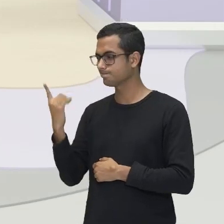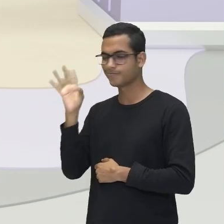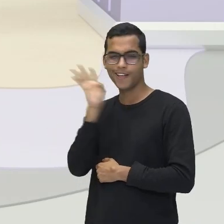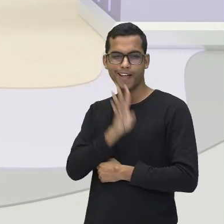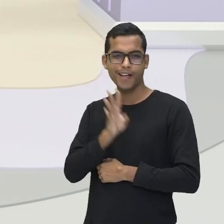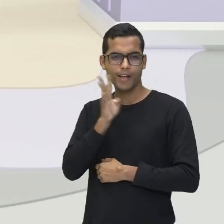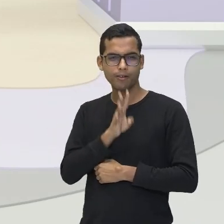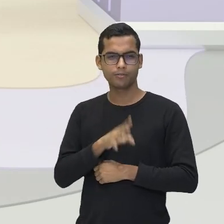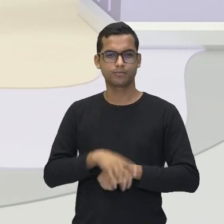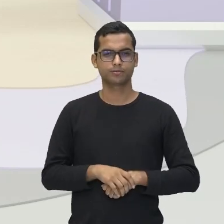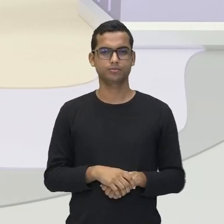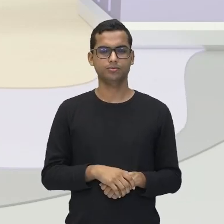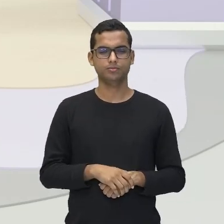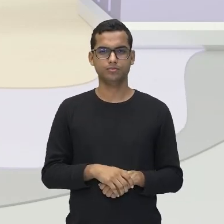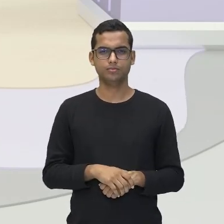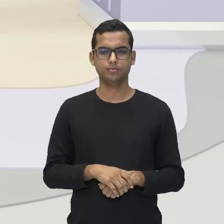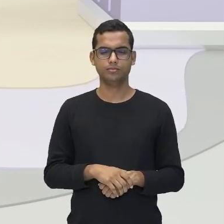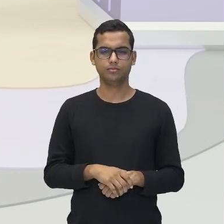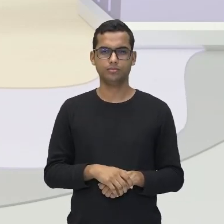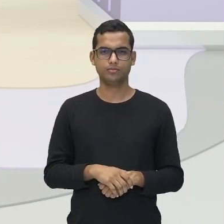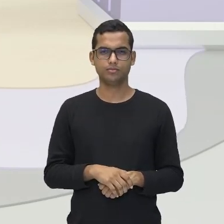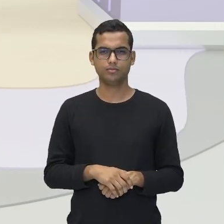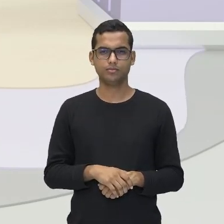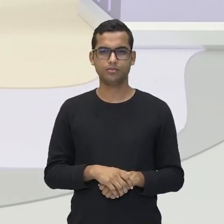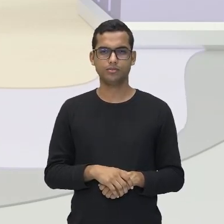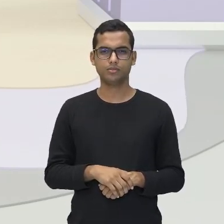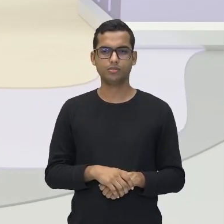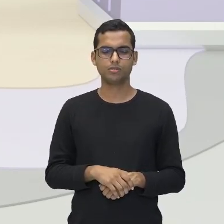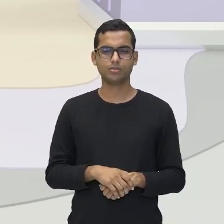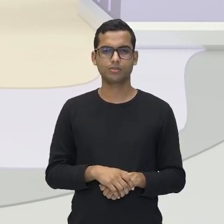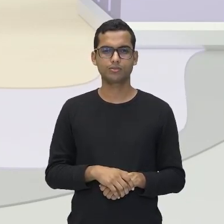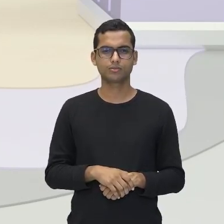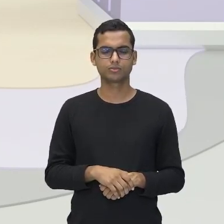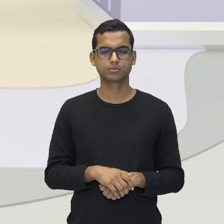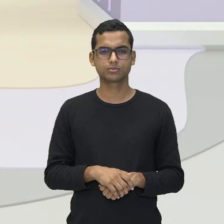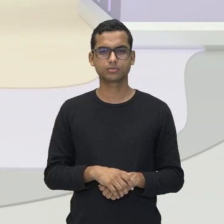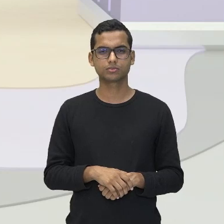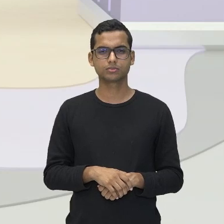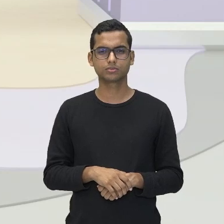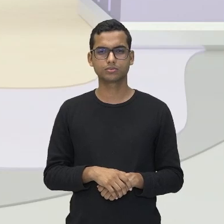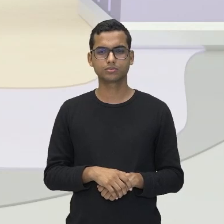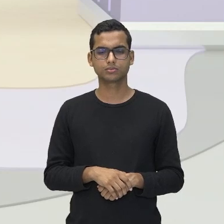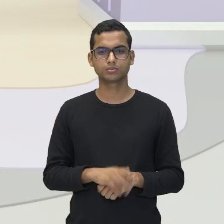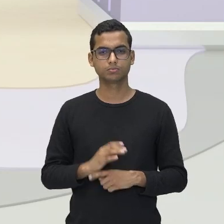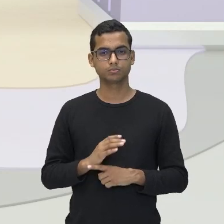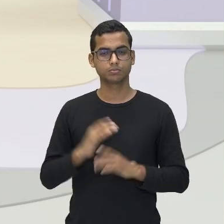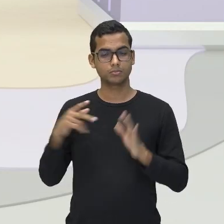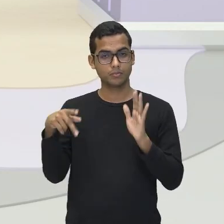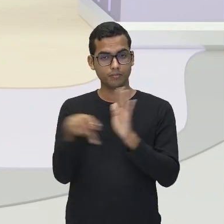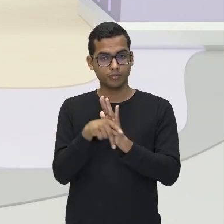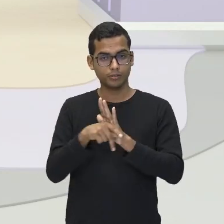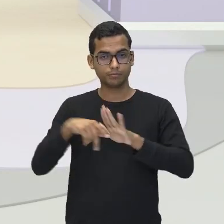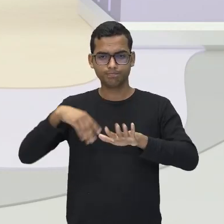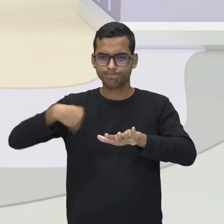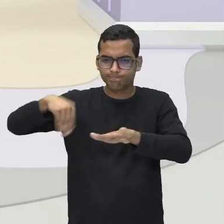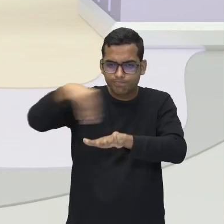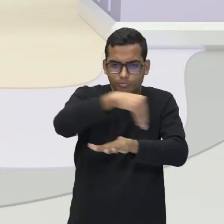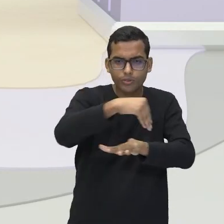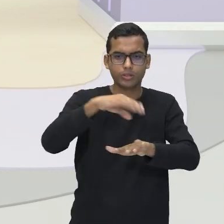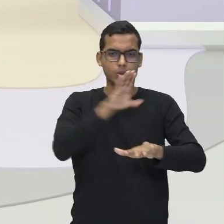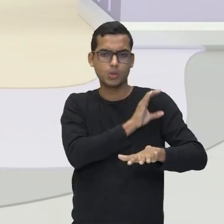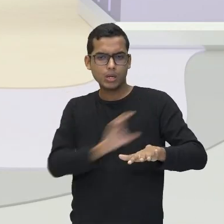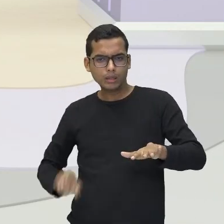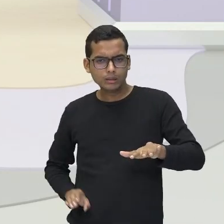nosso lado o peixe que era, segundo a arqueologia cristã dos primeiros